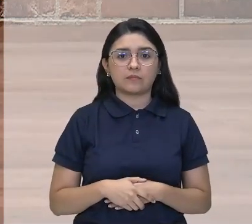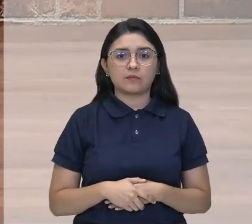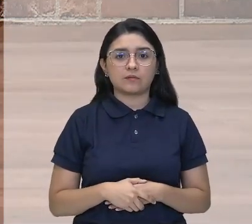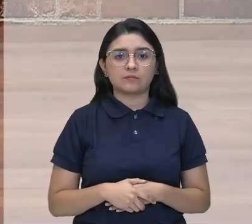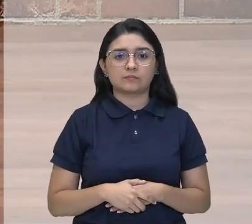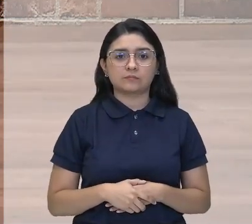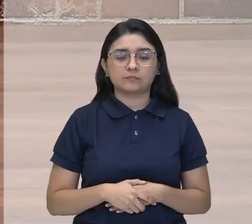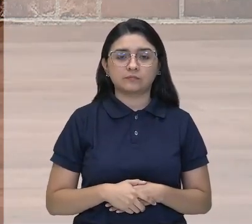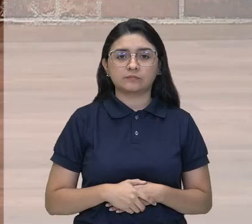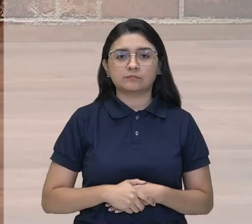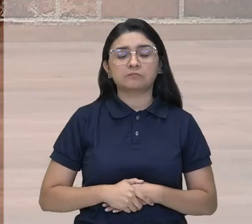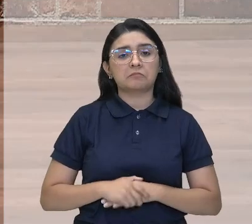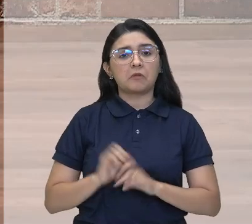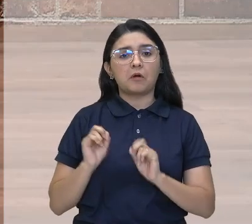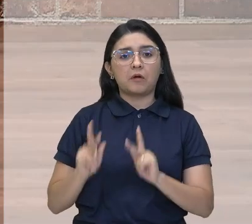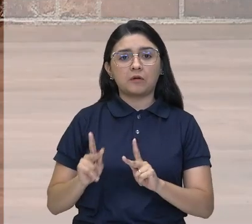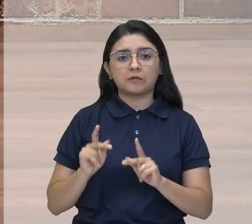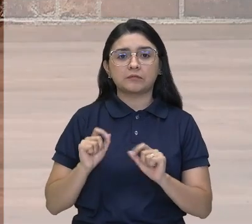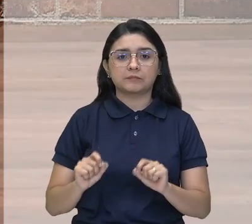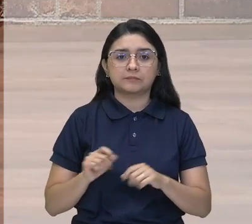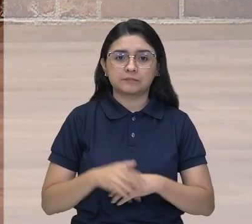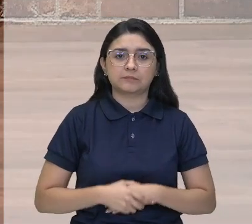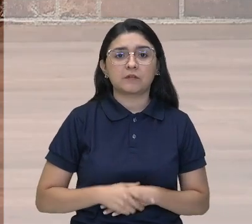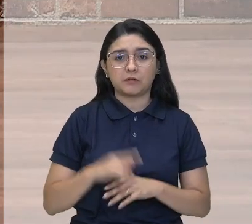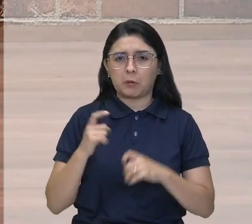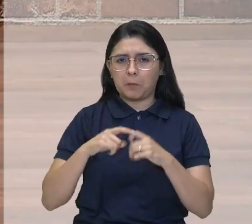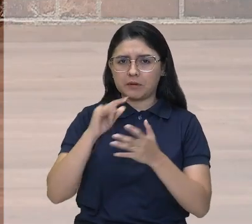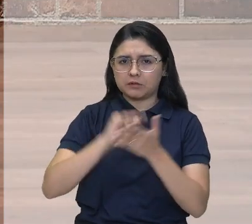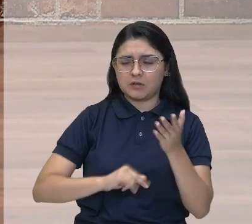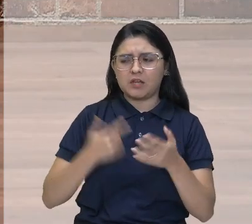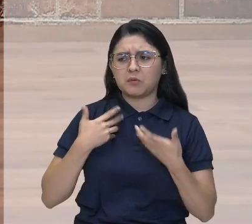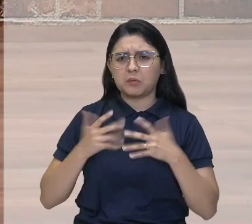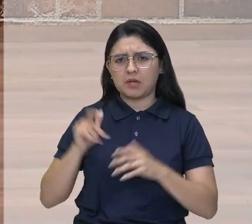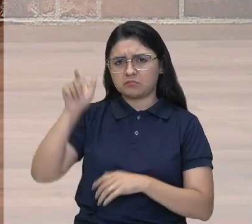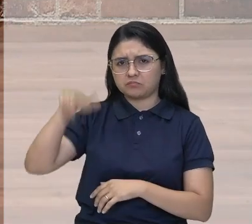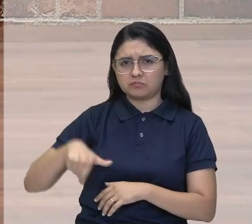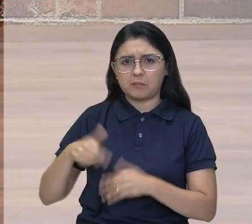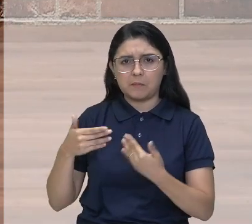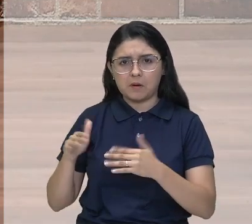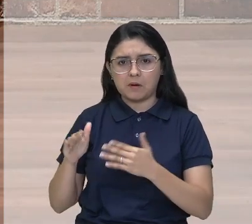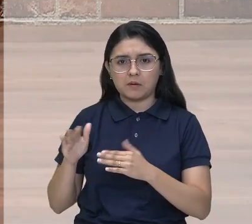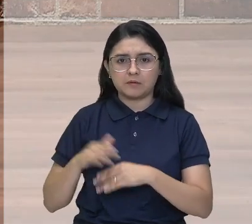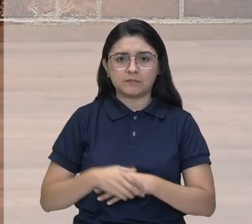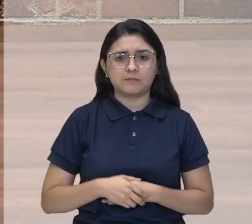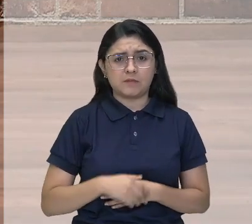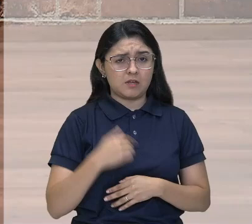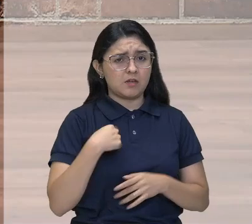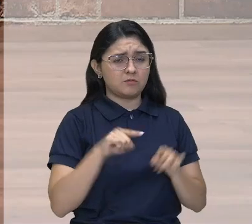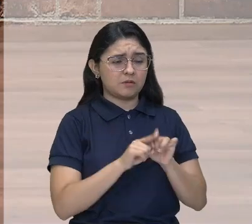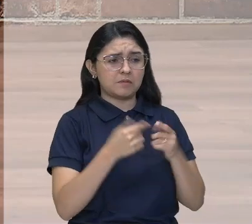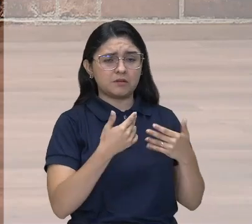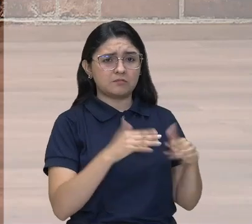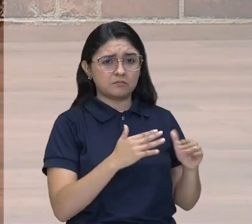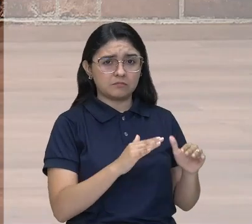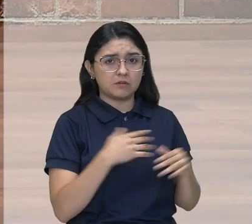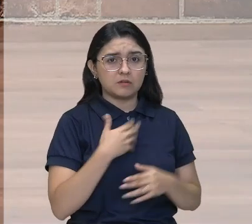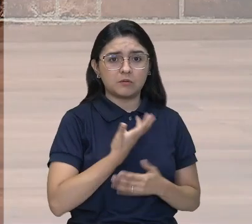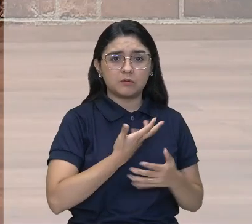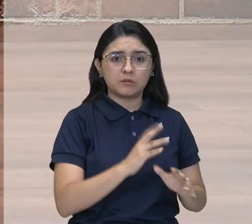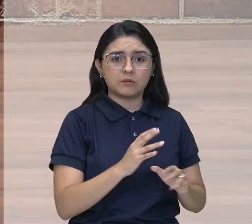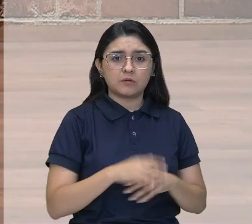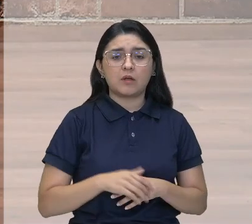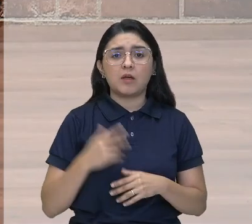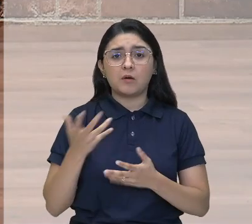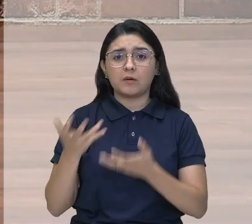Ah, quer saber? Não. Então agora tu meteu essa de laudo, eu não quero mais saber de ti. E quem disse que eu queria saber de quero ti? meus Foi você presentes que de veio volta. atrás. Não. Eu quero meu presente